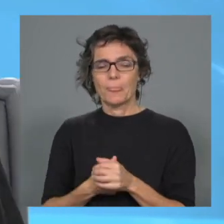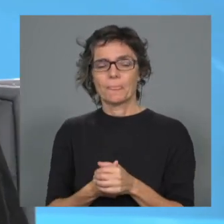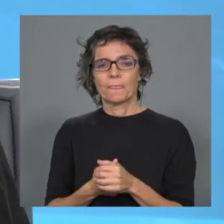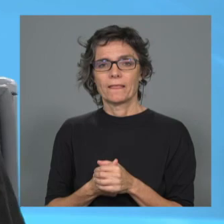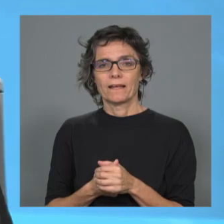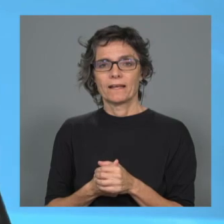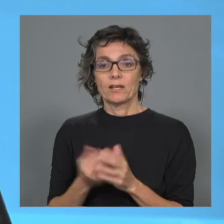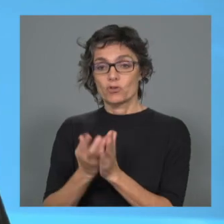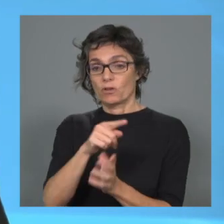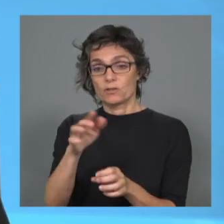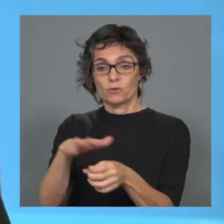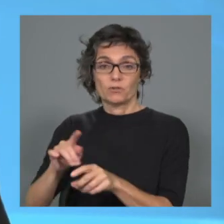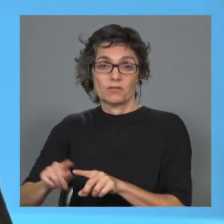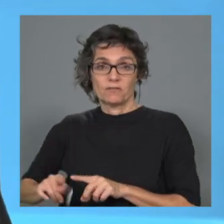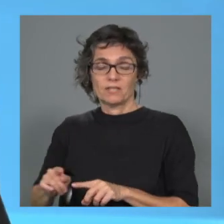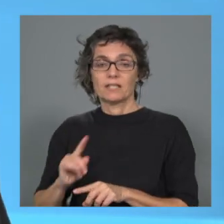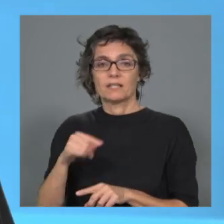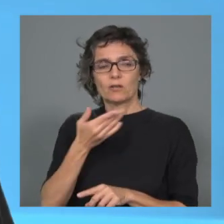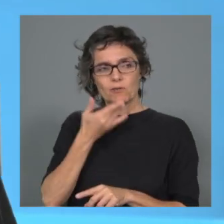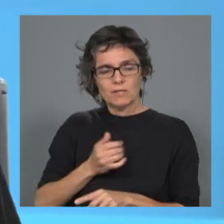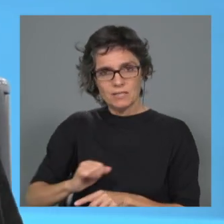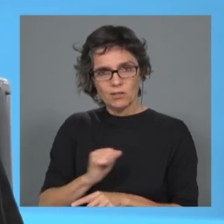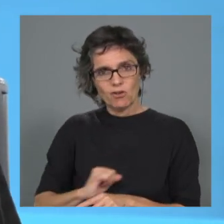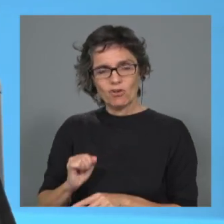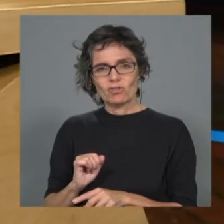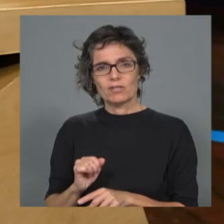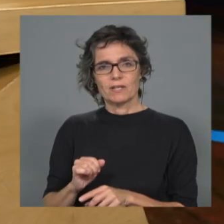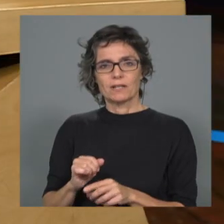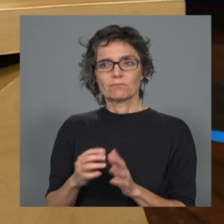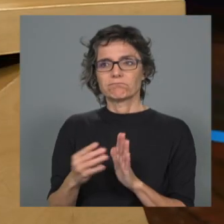que a experiência pela qual nós passamos, num modelo um bocadinho diferente,